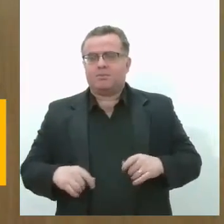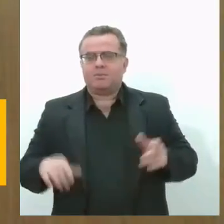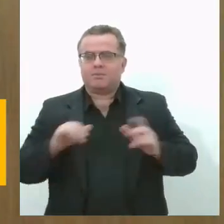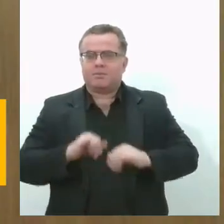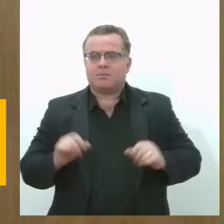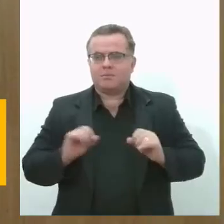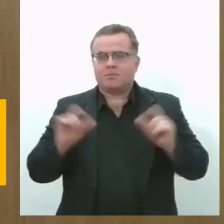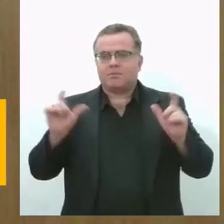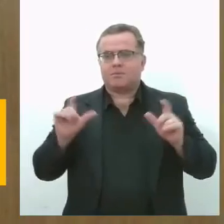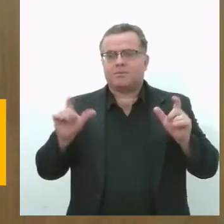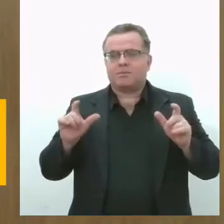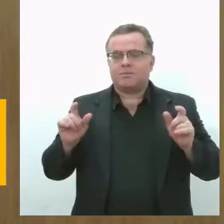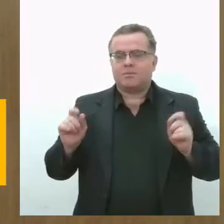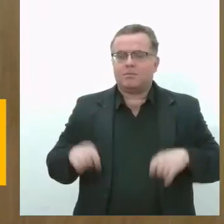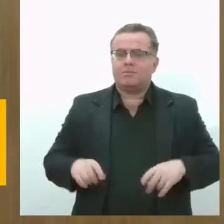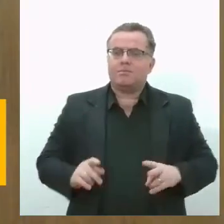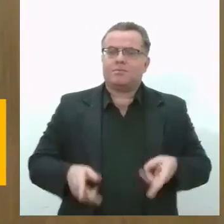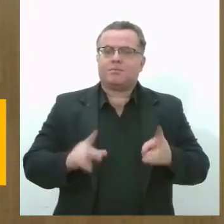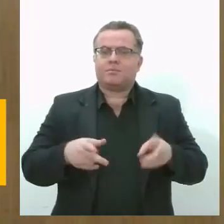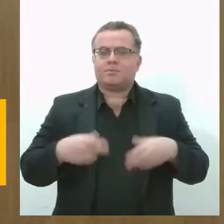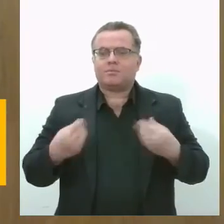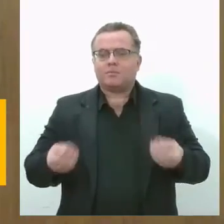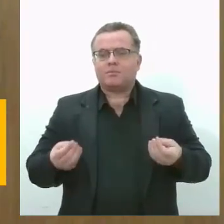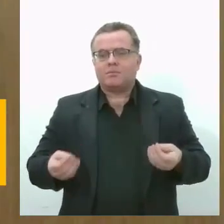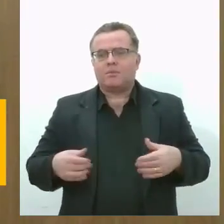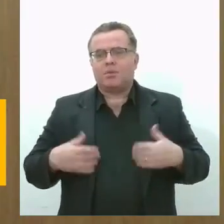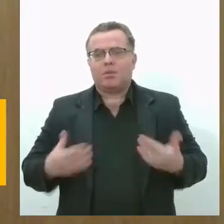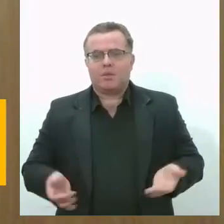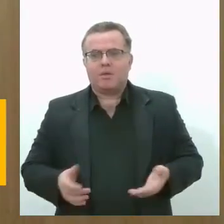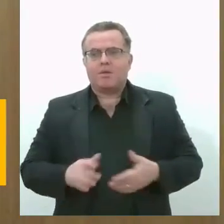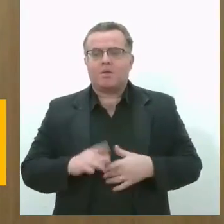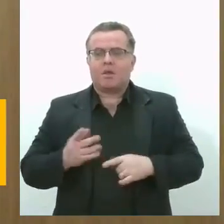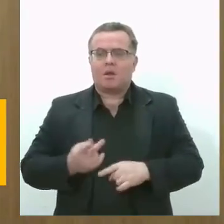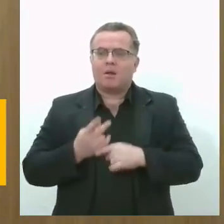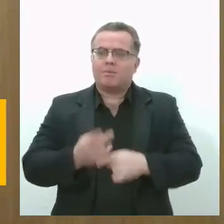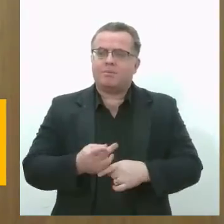sentir os sinais e sintomas de dengue, que procure aí o serviço de saúde o mais rapidamente possível.